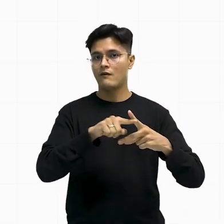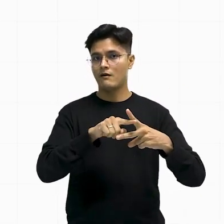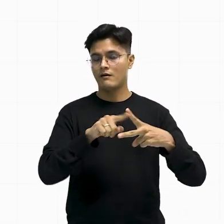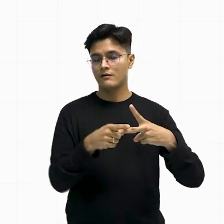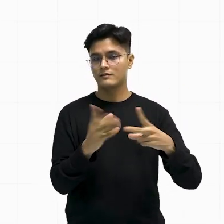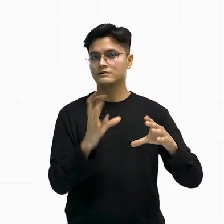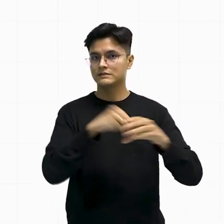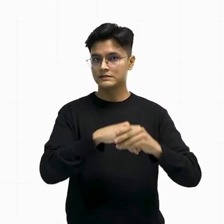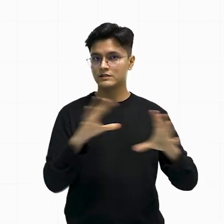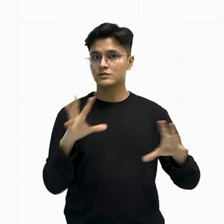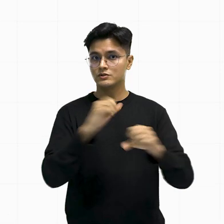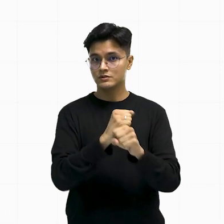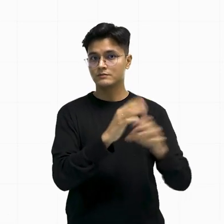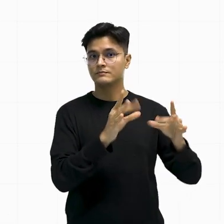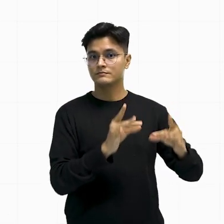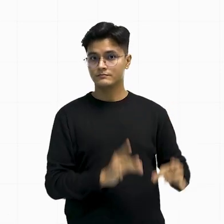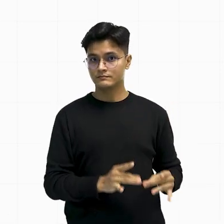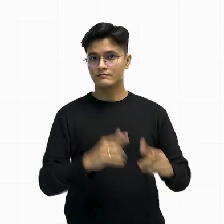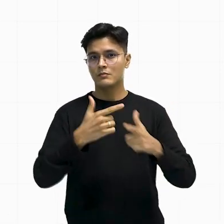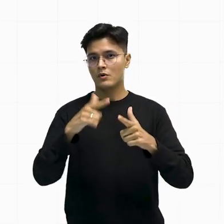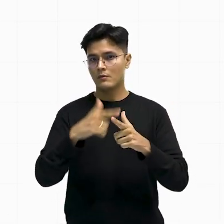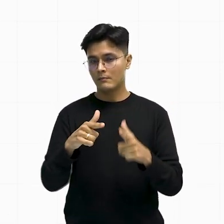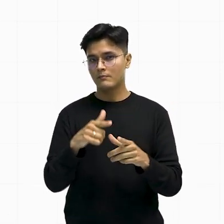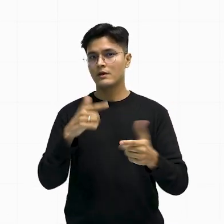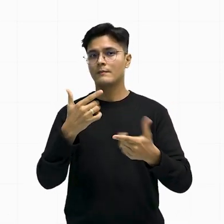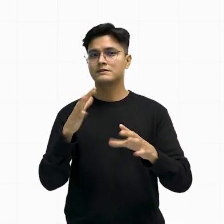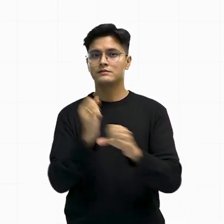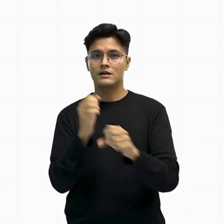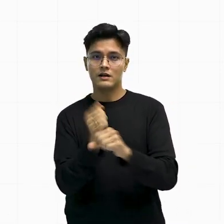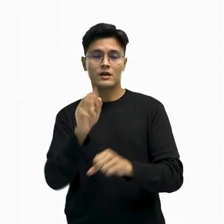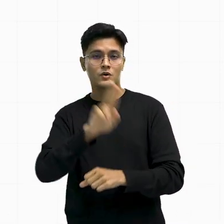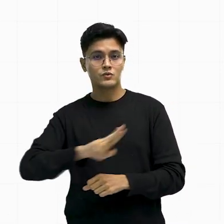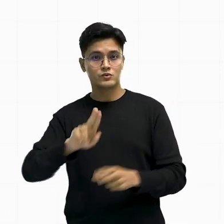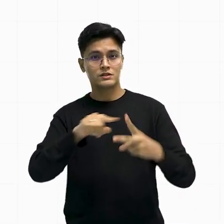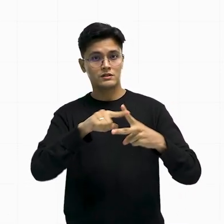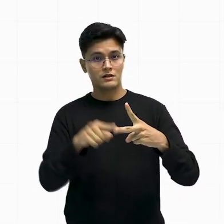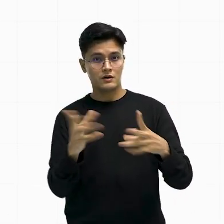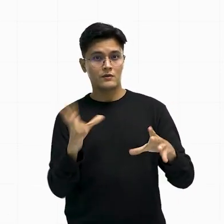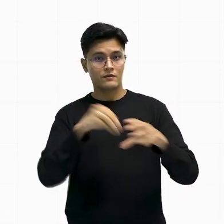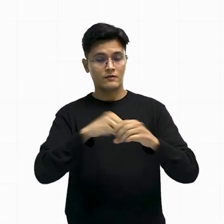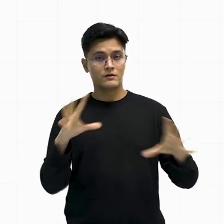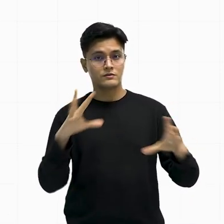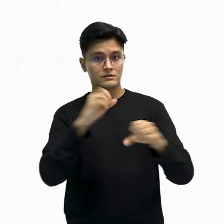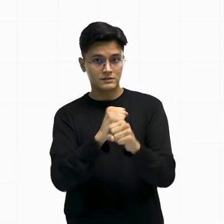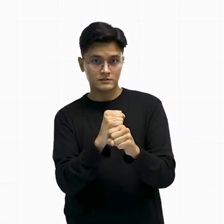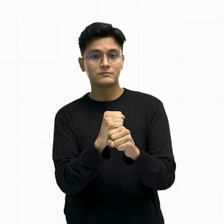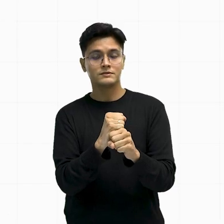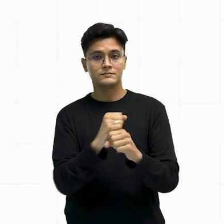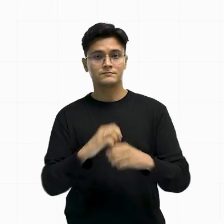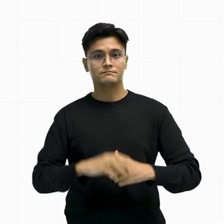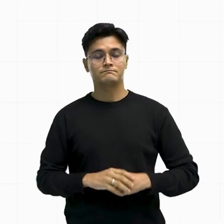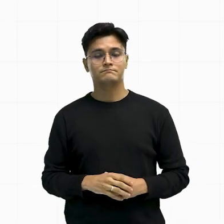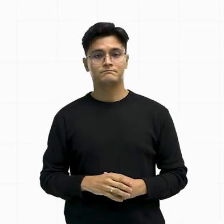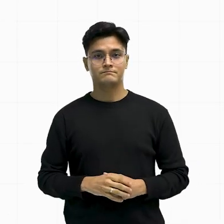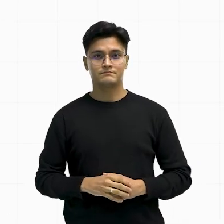é a resolução de problemas utilizando a soma das medidas dos ângulos internos de um triângulo,